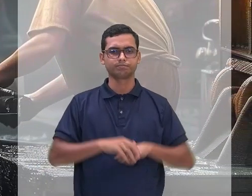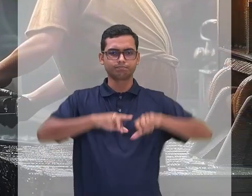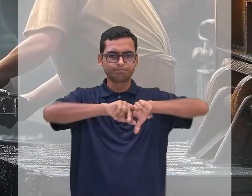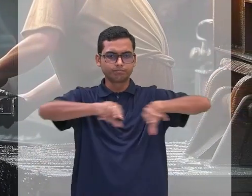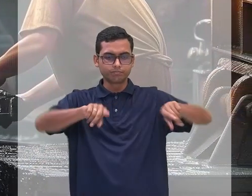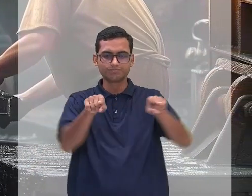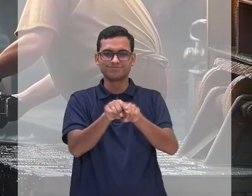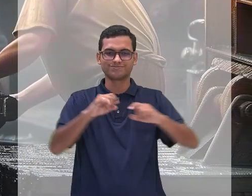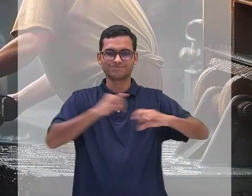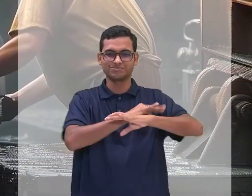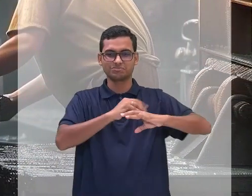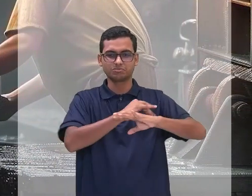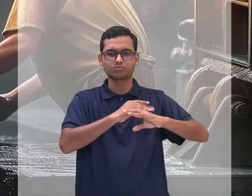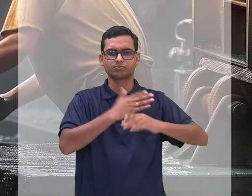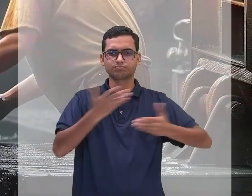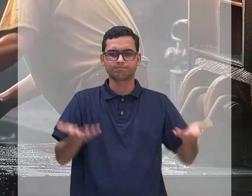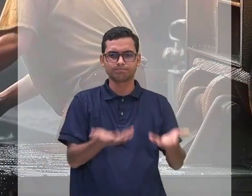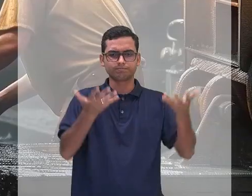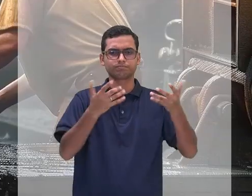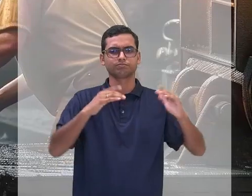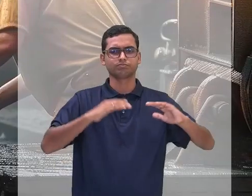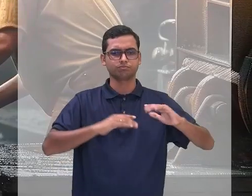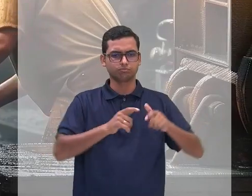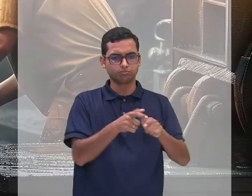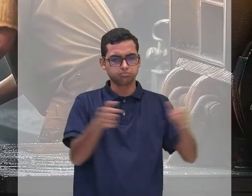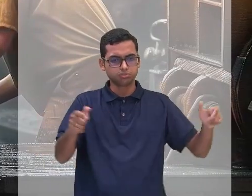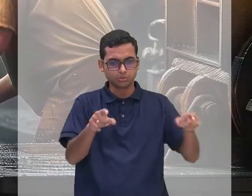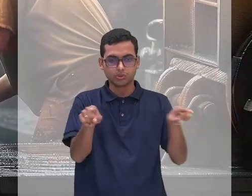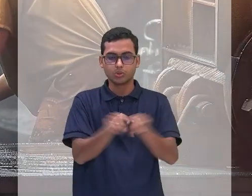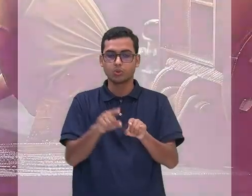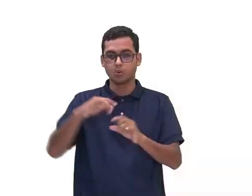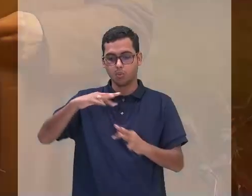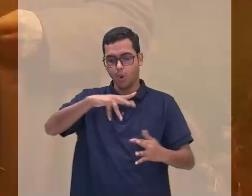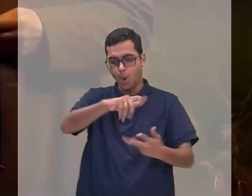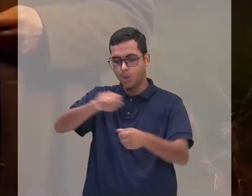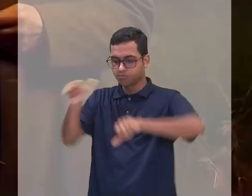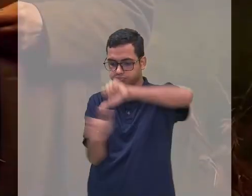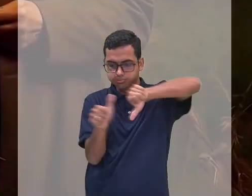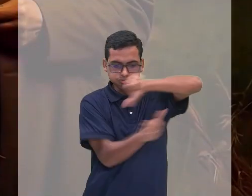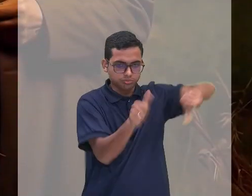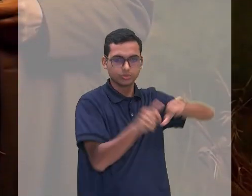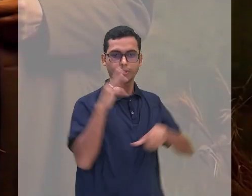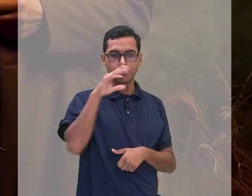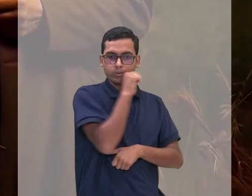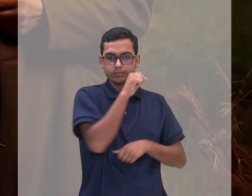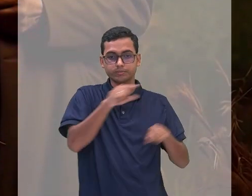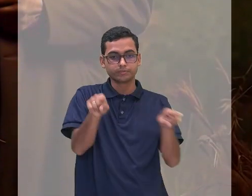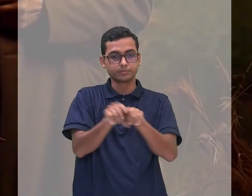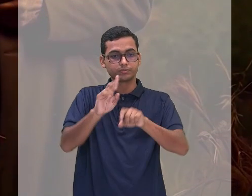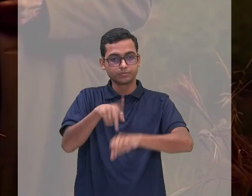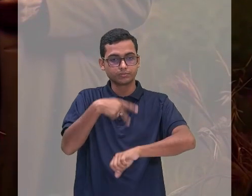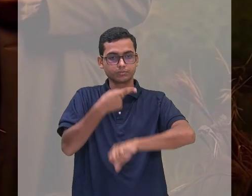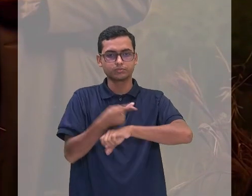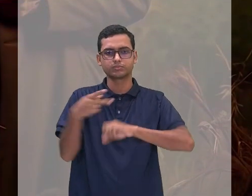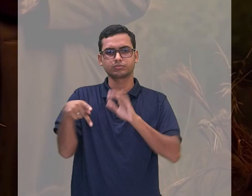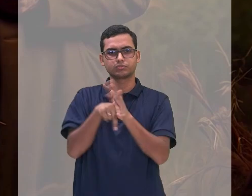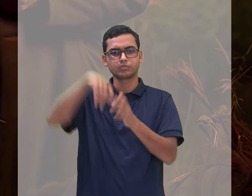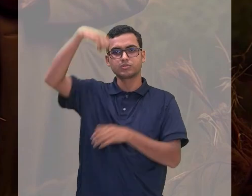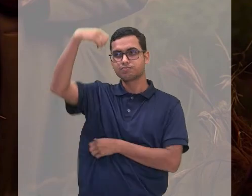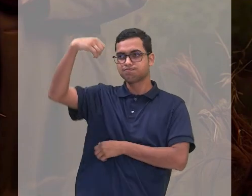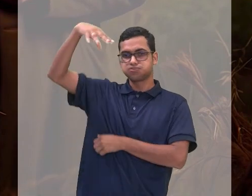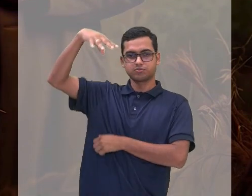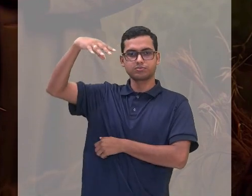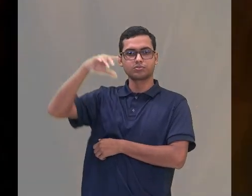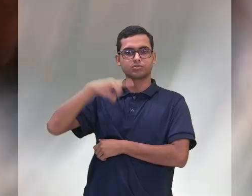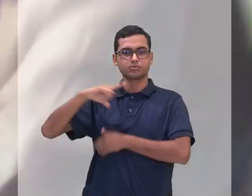urbanização. O mundo se transformava a um ritmo nunca visto antes. A luz de Edison iluminou casas